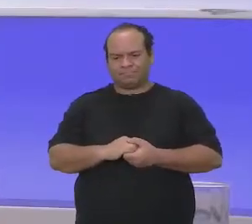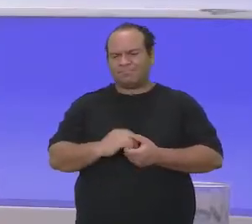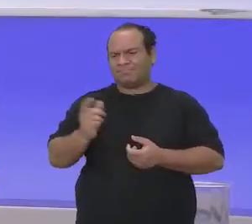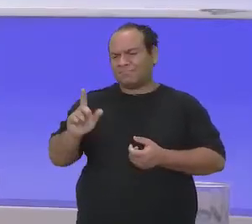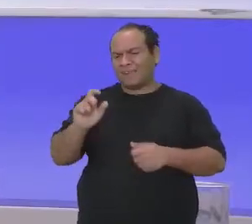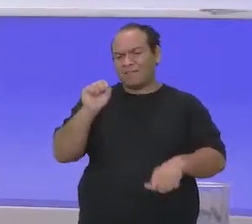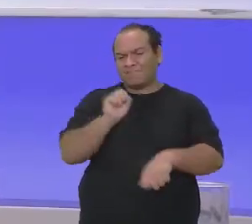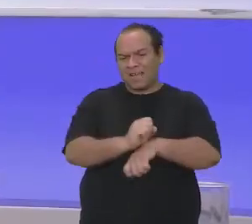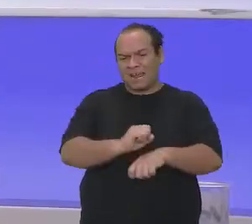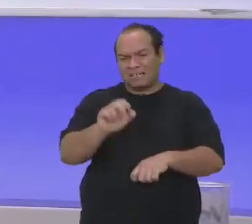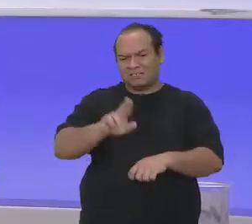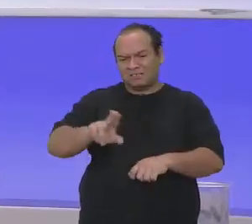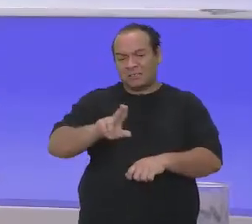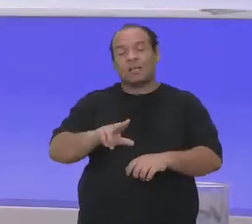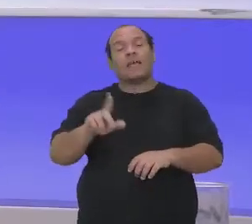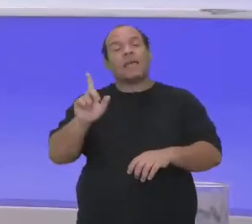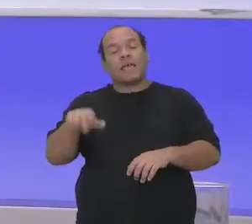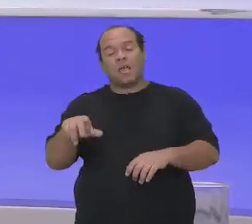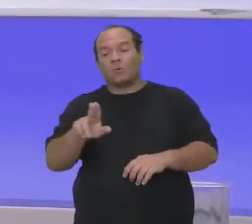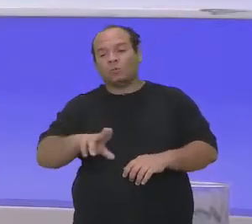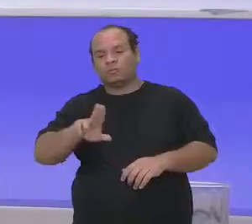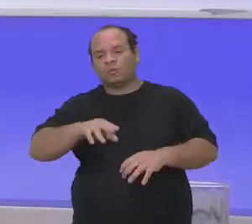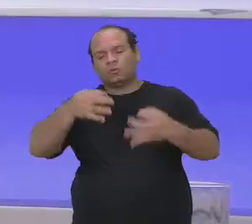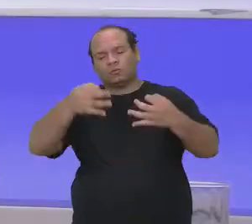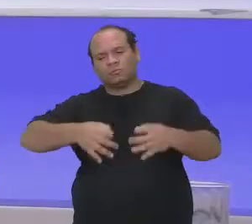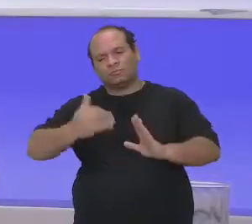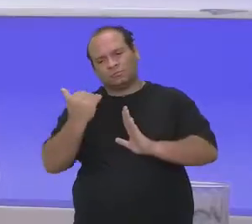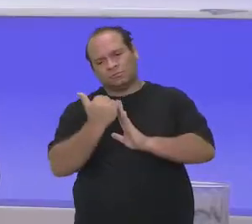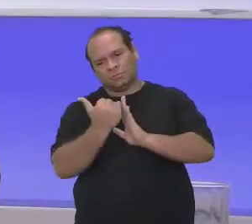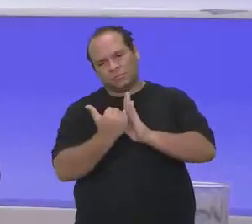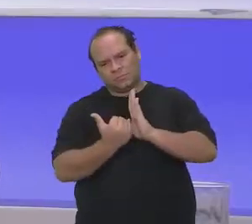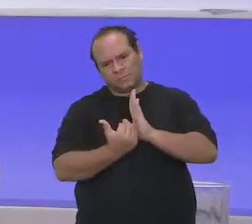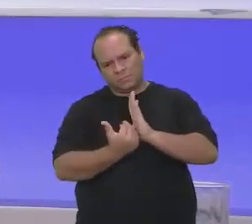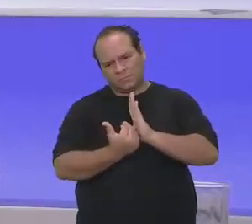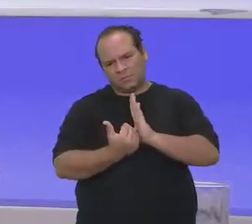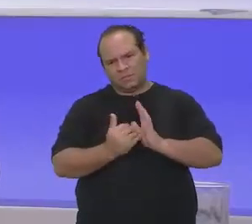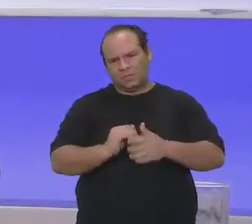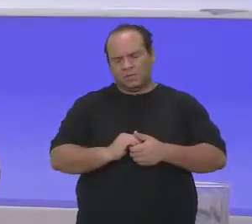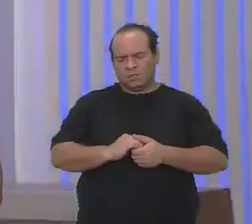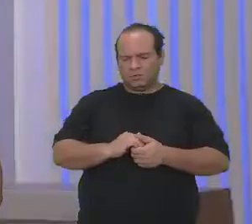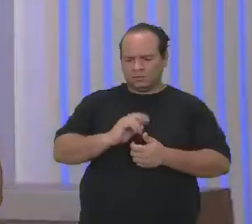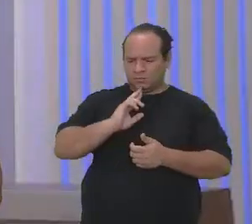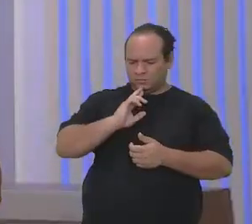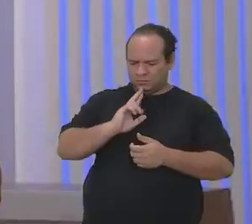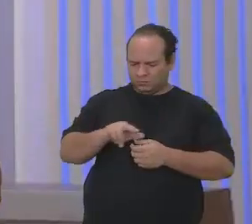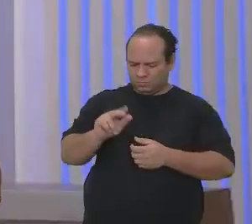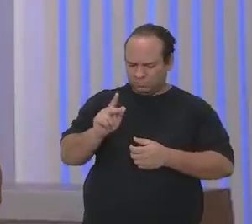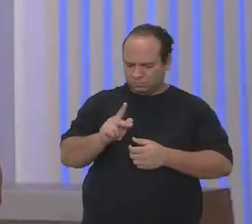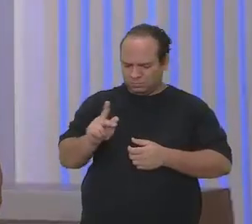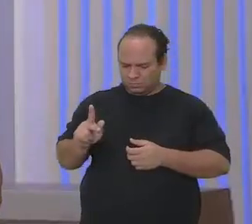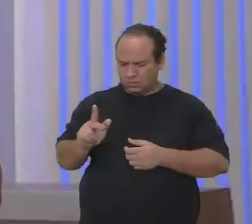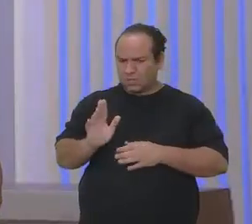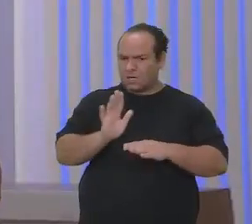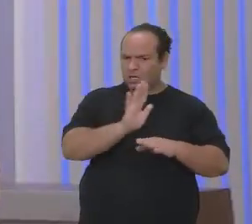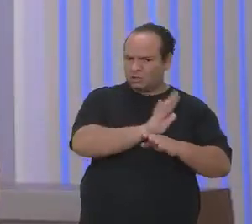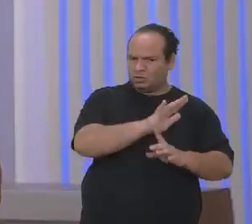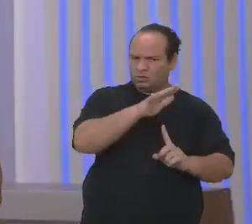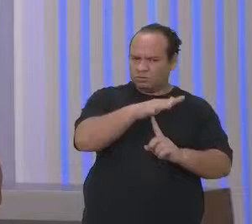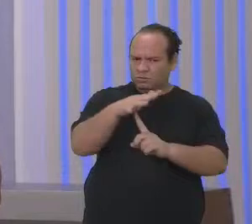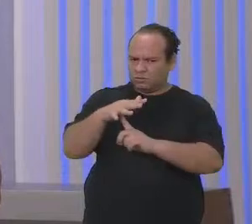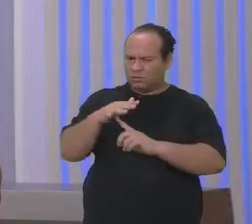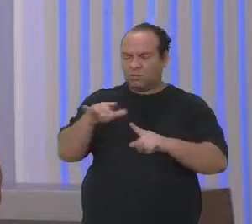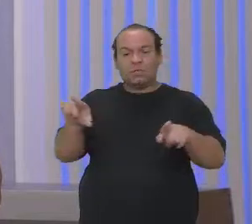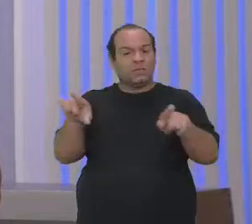usar, ela é usar de forma consciente. Então, respondendo na Pro, ajudam o meio ambiente e também